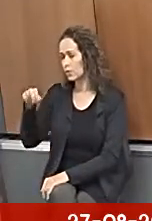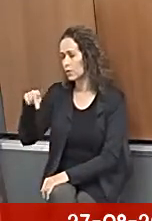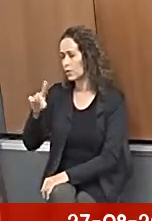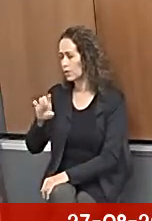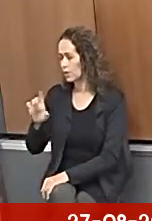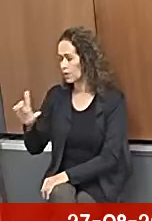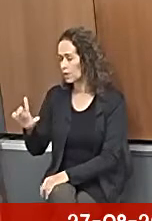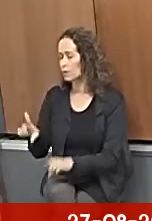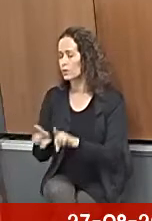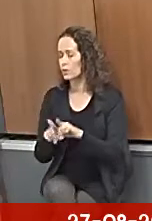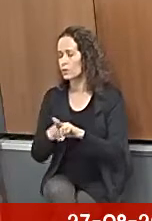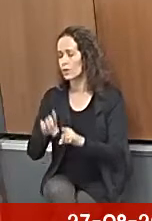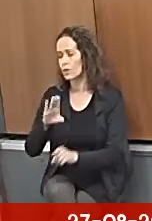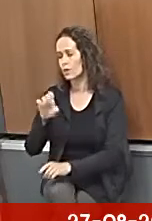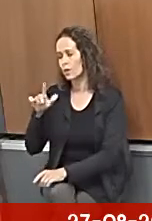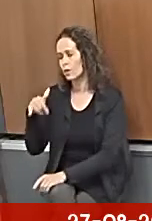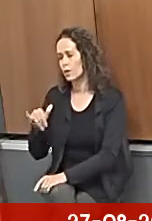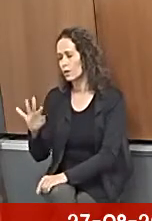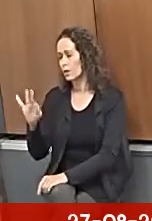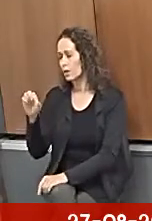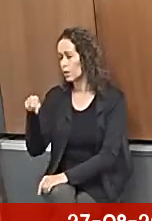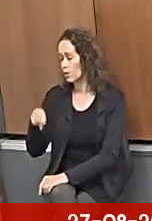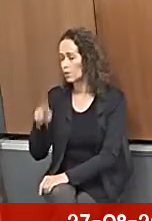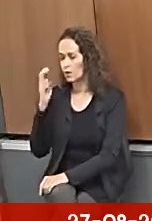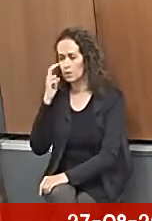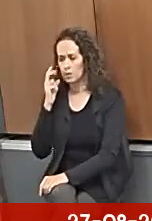cleiton e deputados é guilherme